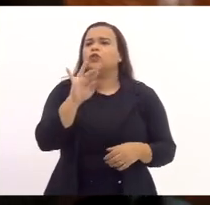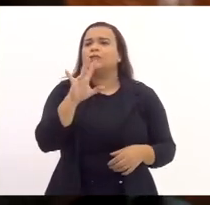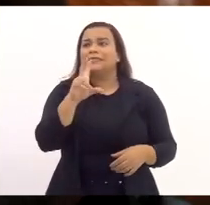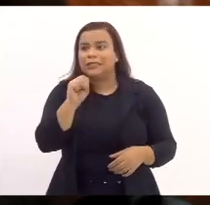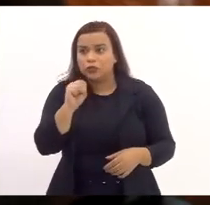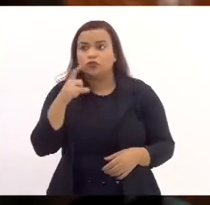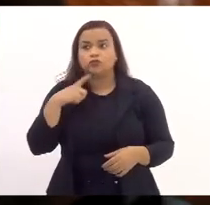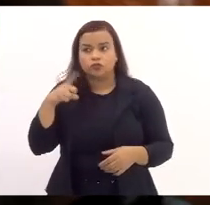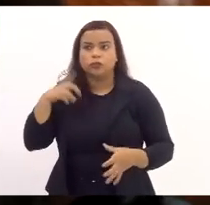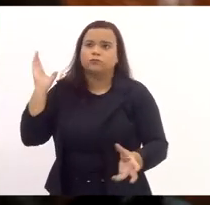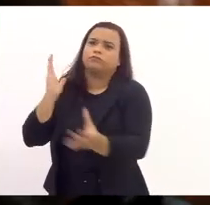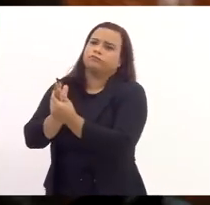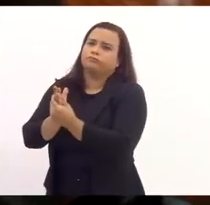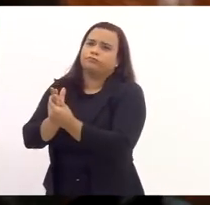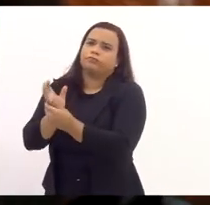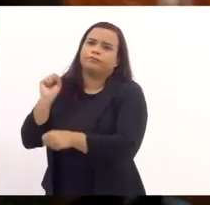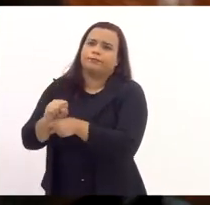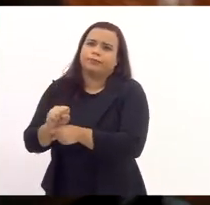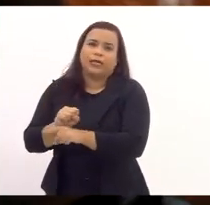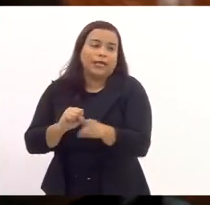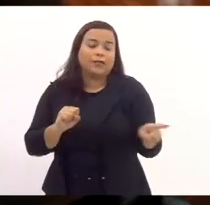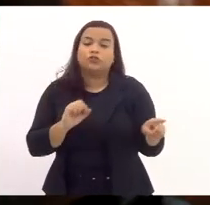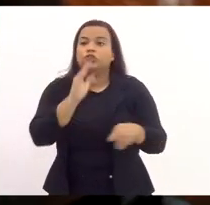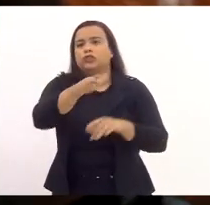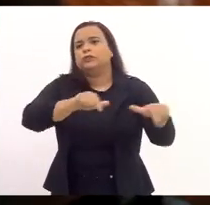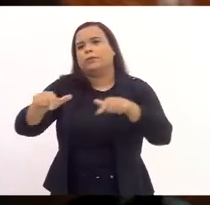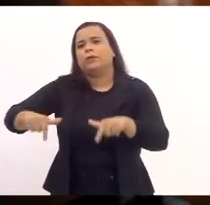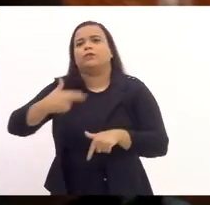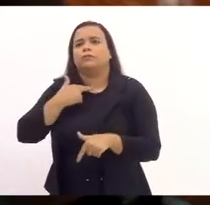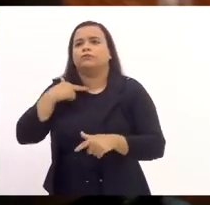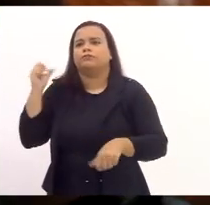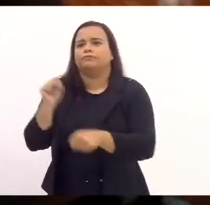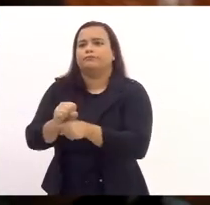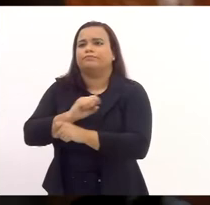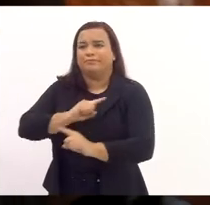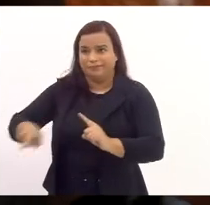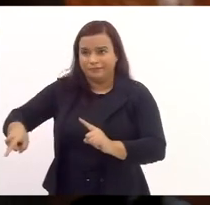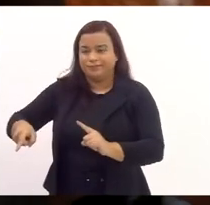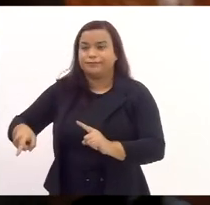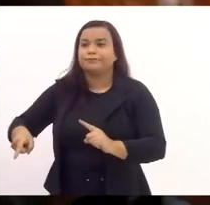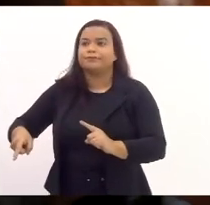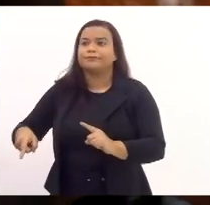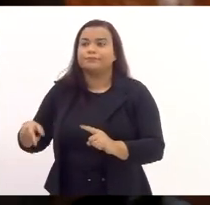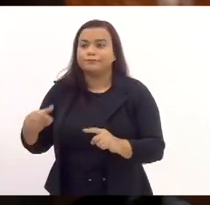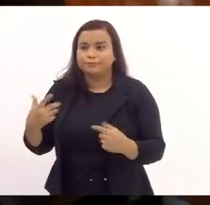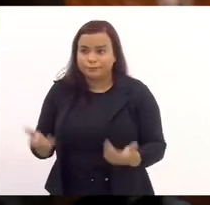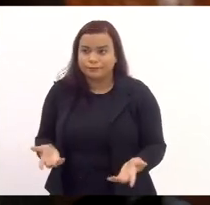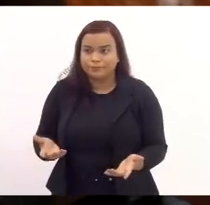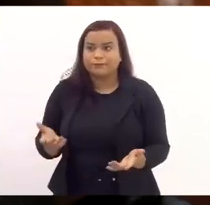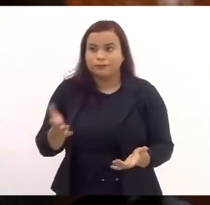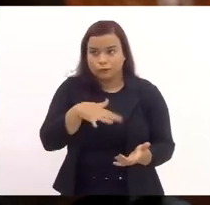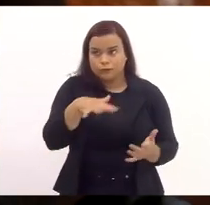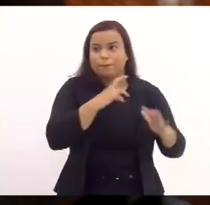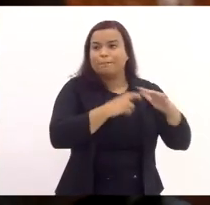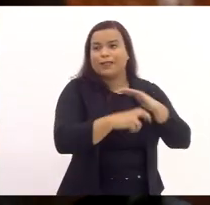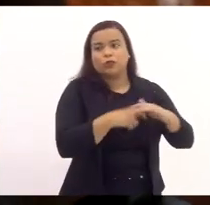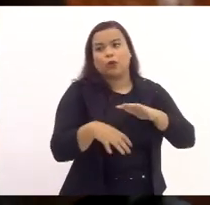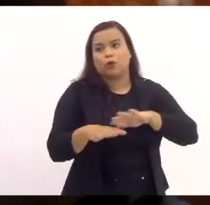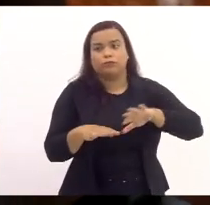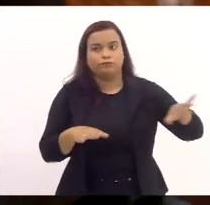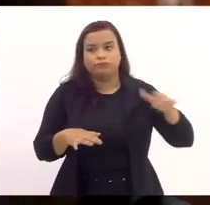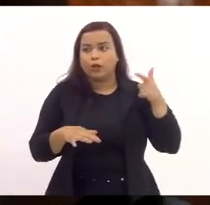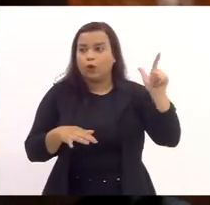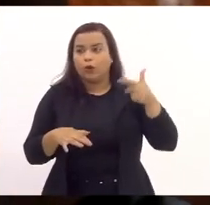judicial impedindo que eles fossem para campo trabalhar. E aí no convênio metroviário, né, na parte da fiscalização do metrô. Tinha uma decisão,